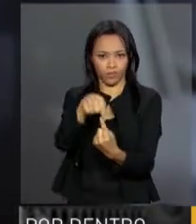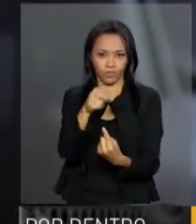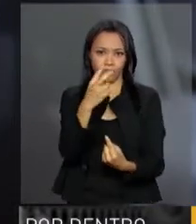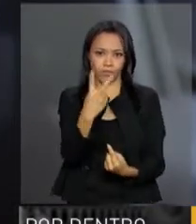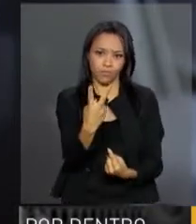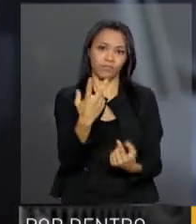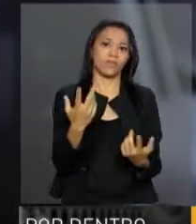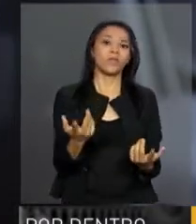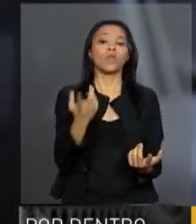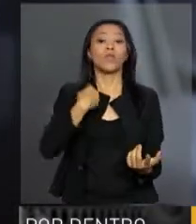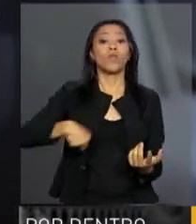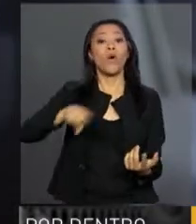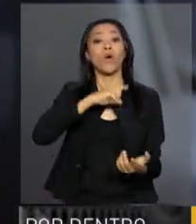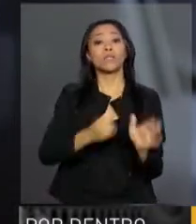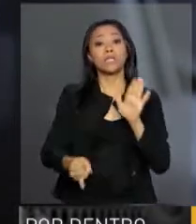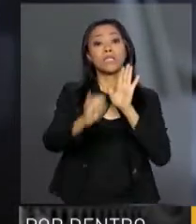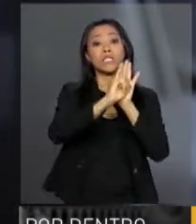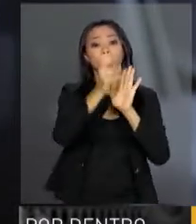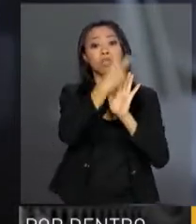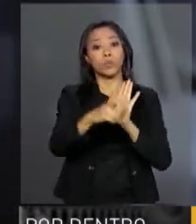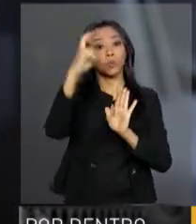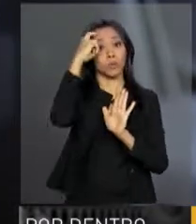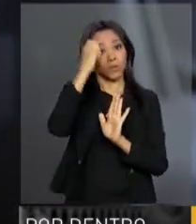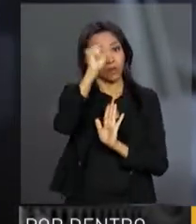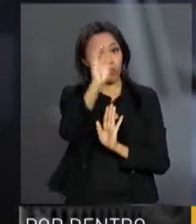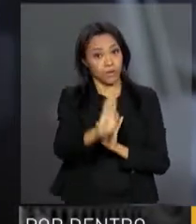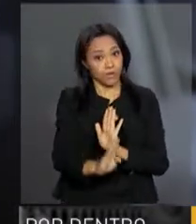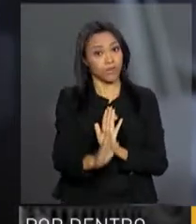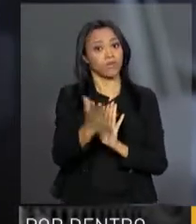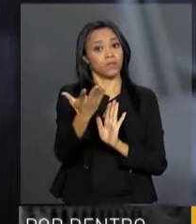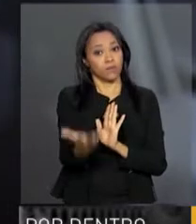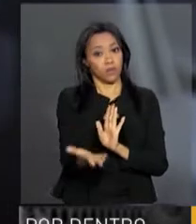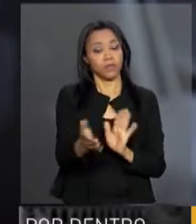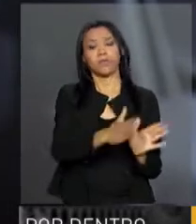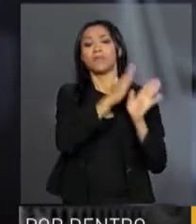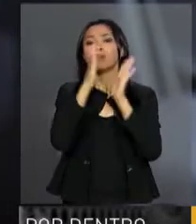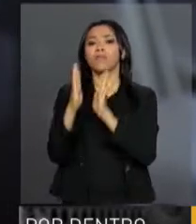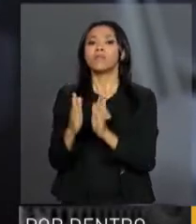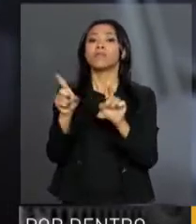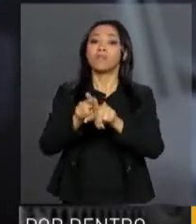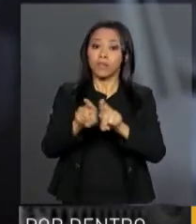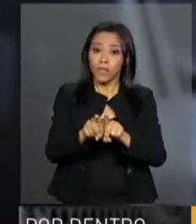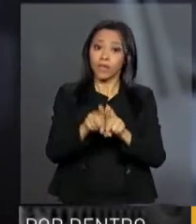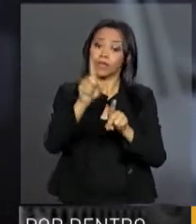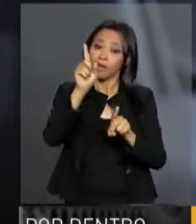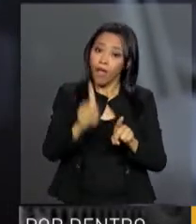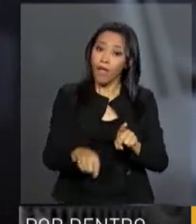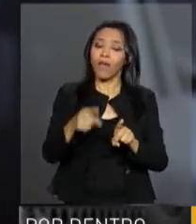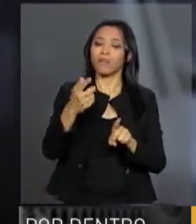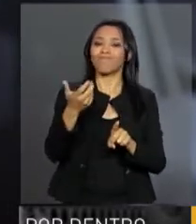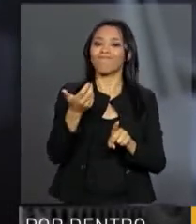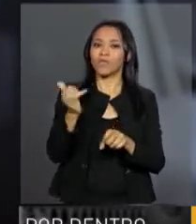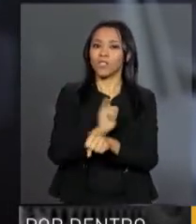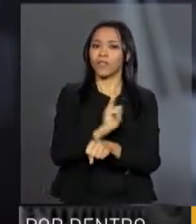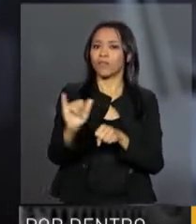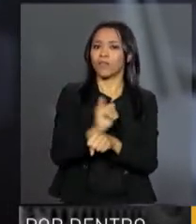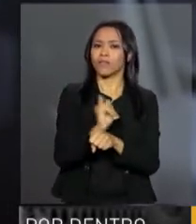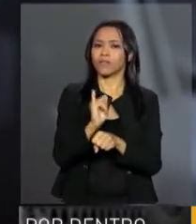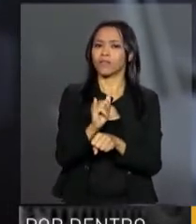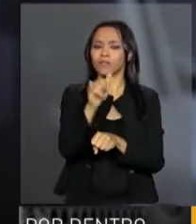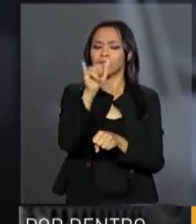nossa identidade cultural, identidade como nação, e ao mesmo tempo ser um instrumento da